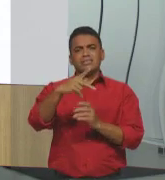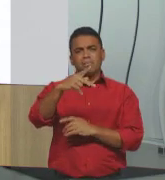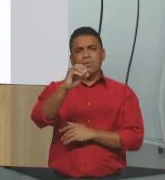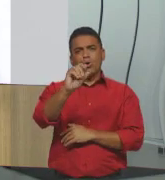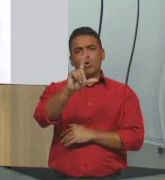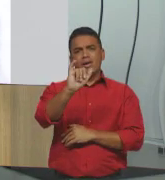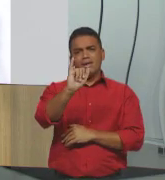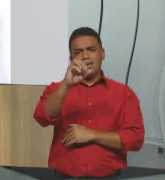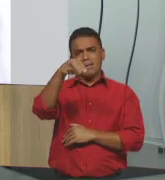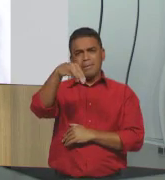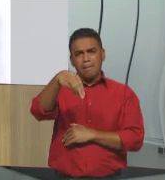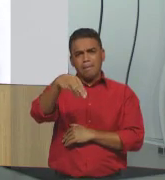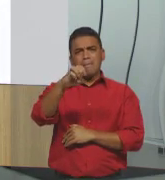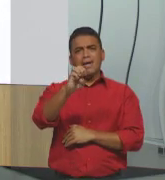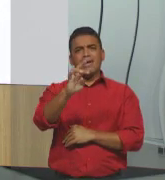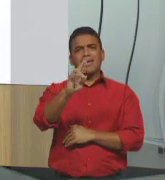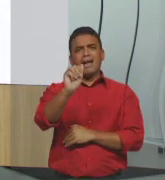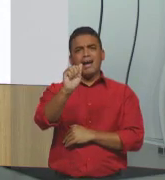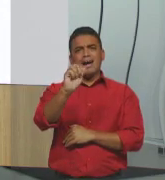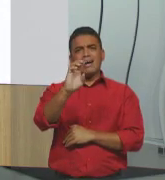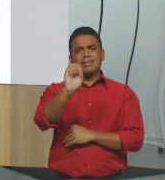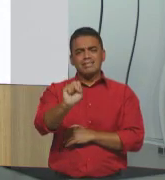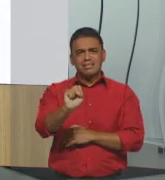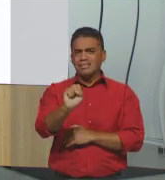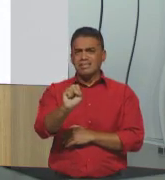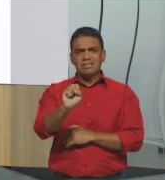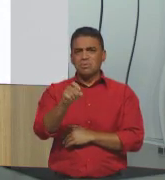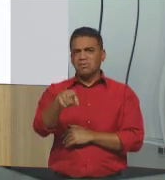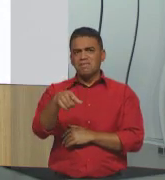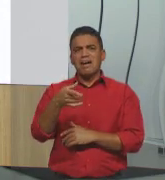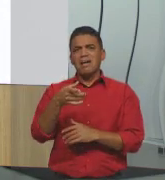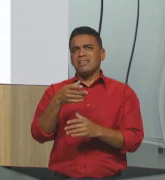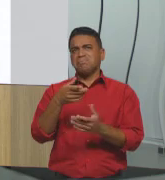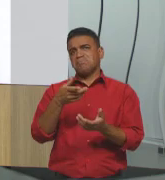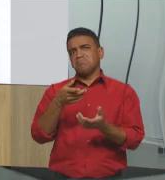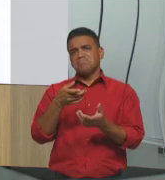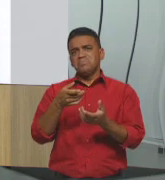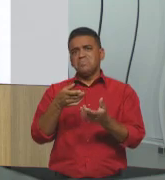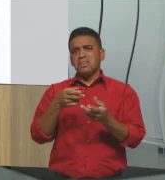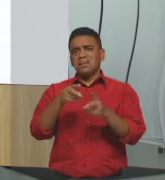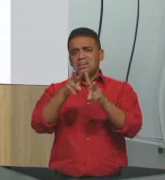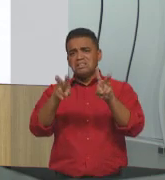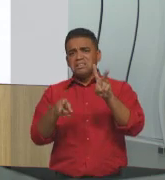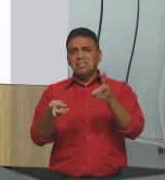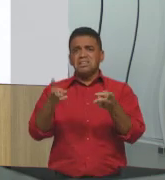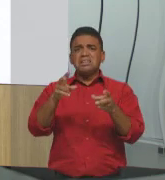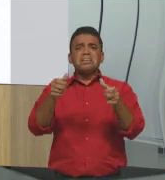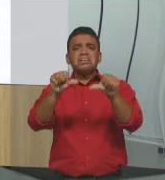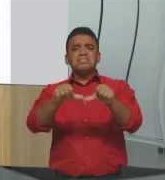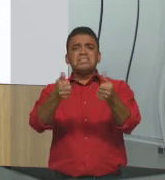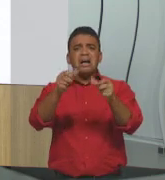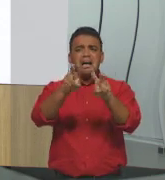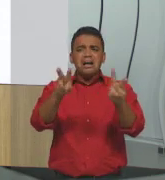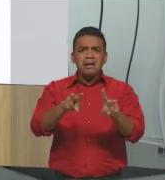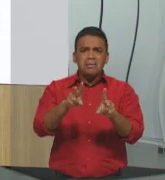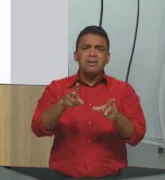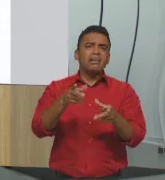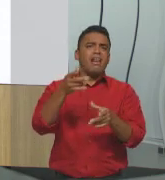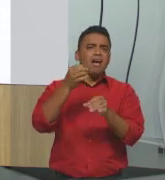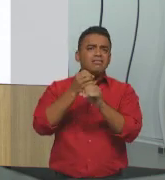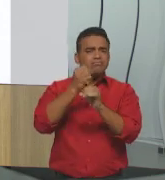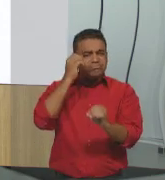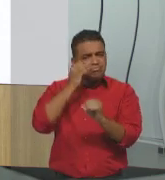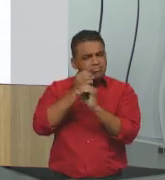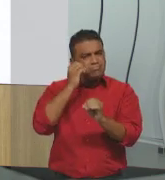algum exame que pede lá reação em PCR, anticorpo em PCR, então vai ser essa reação em cadeia